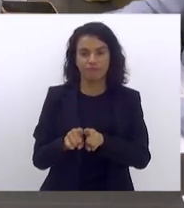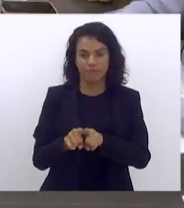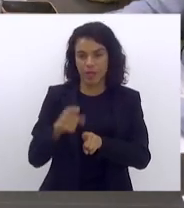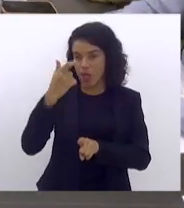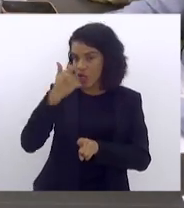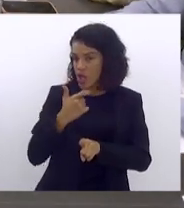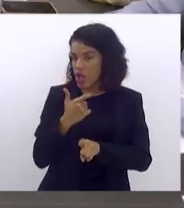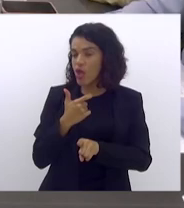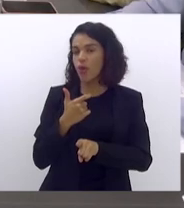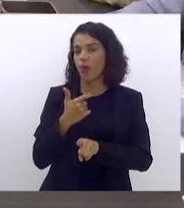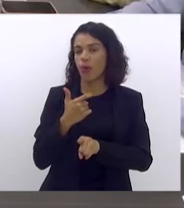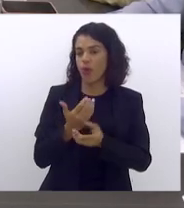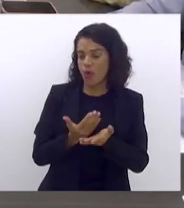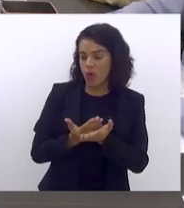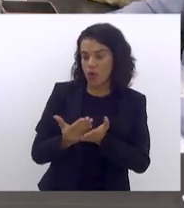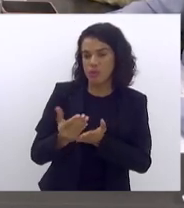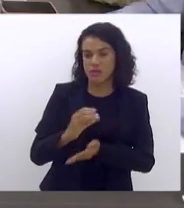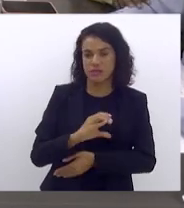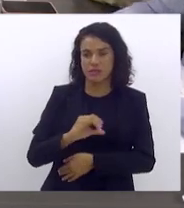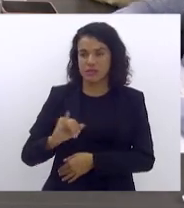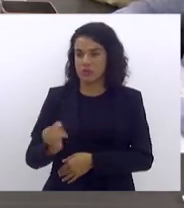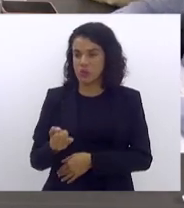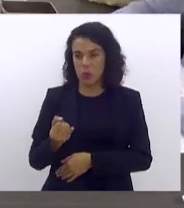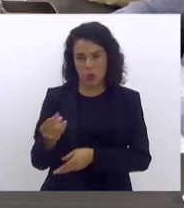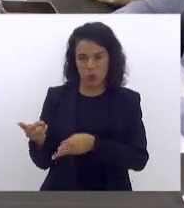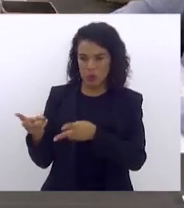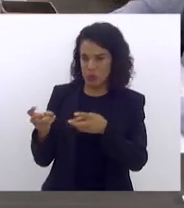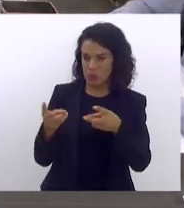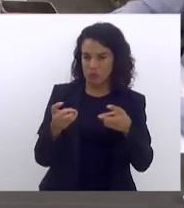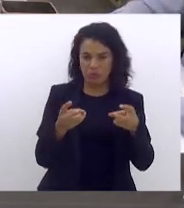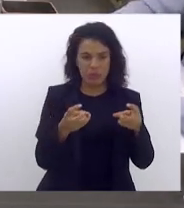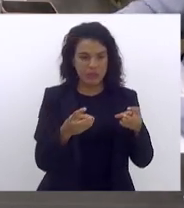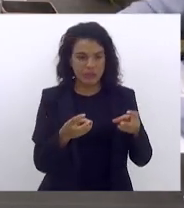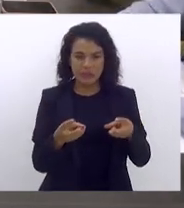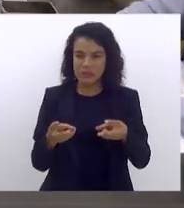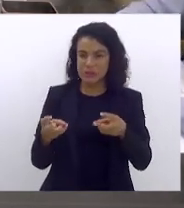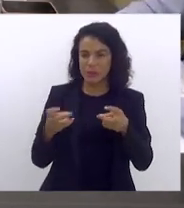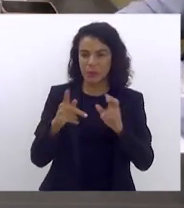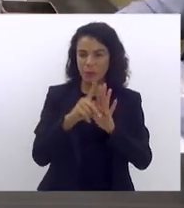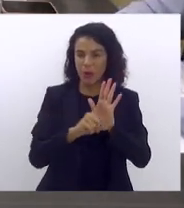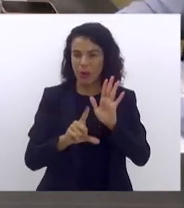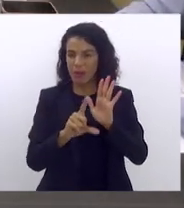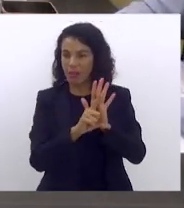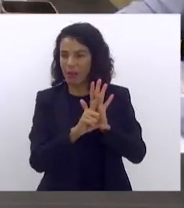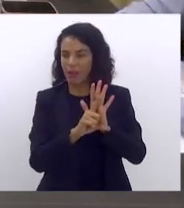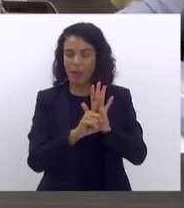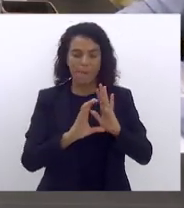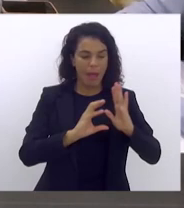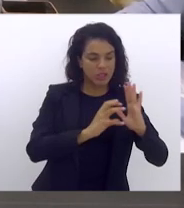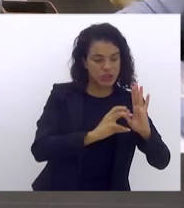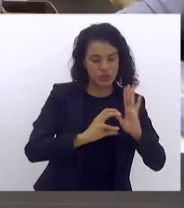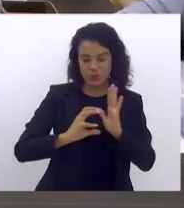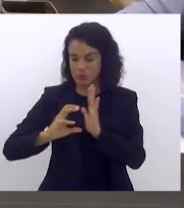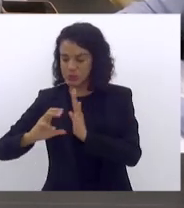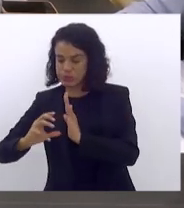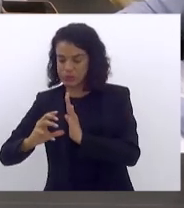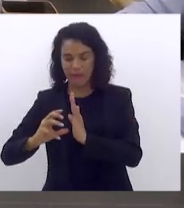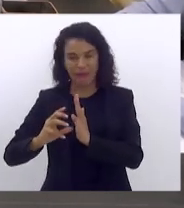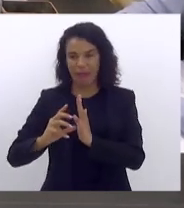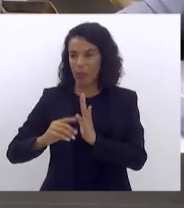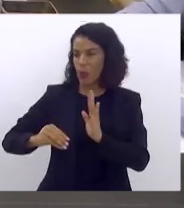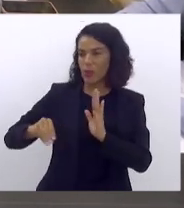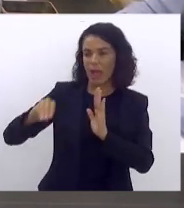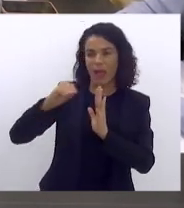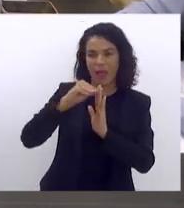cheguei aqui na CCJ, não tenho a percepção de que projetos de determinado partido A ou B não estejam vindo a pauta,